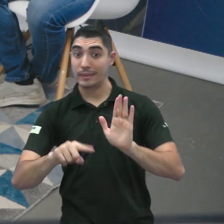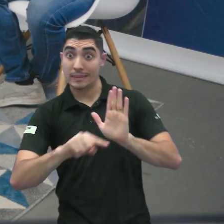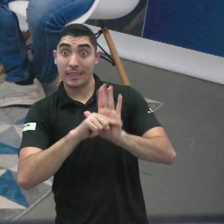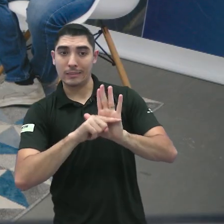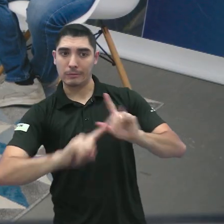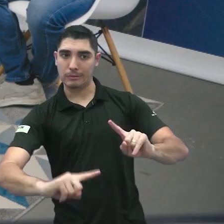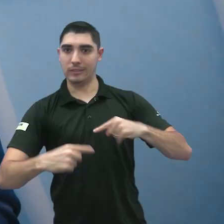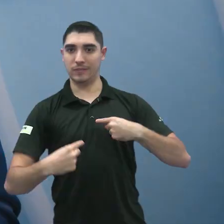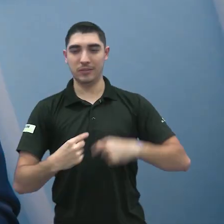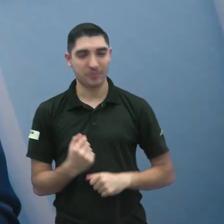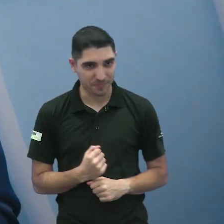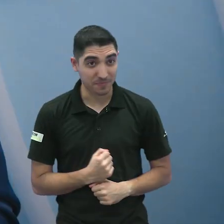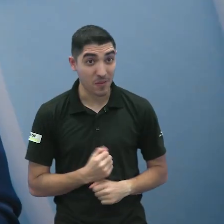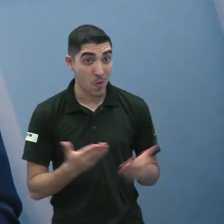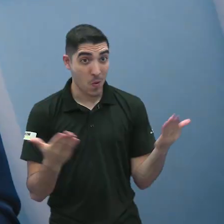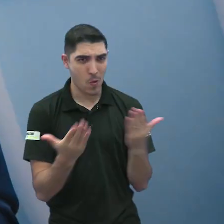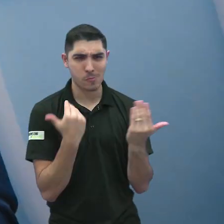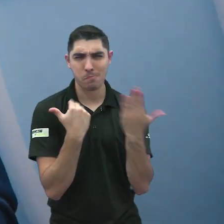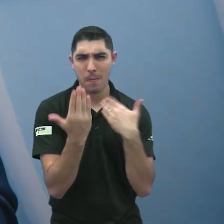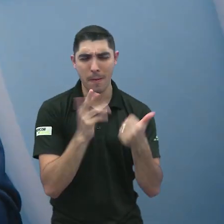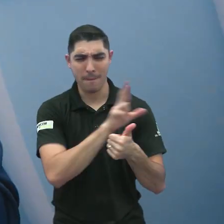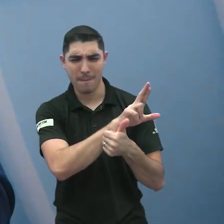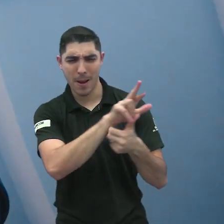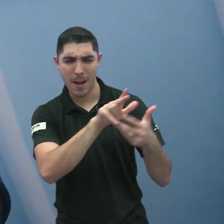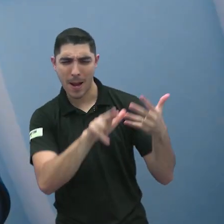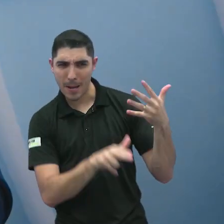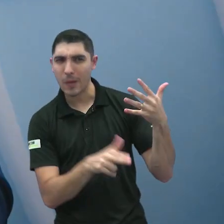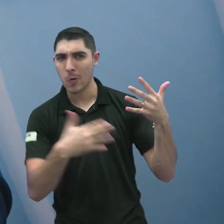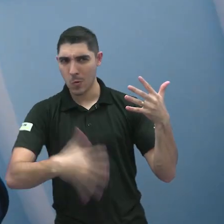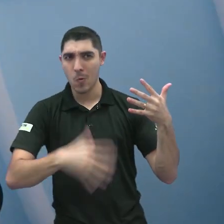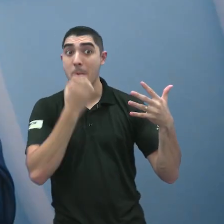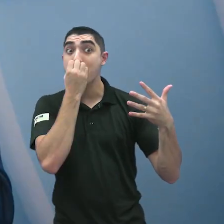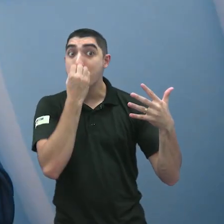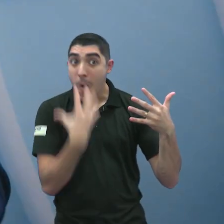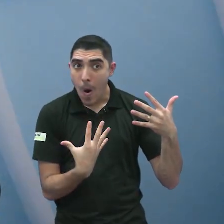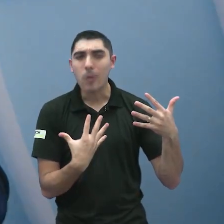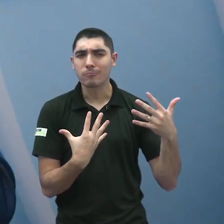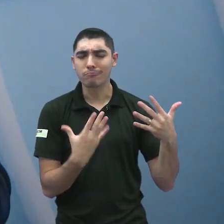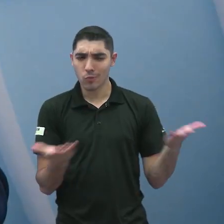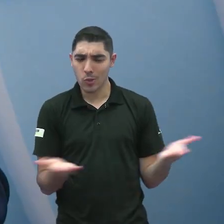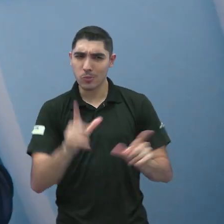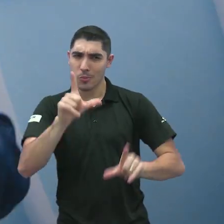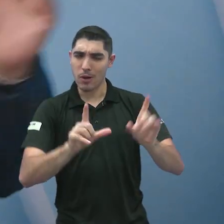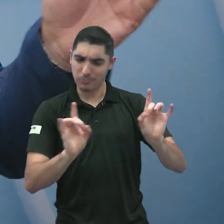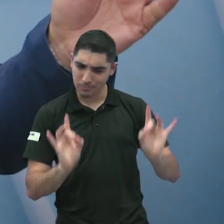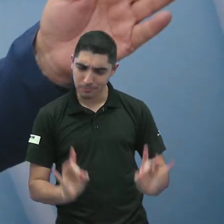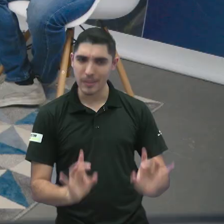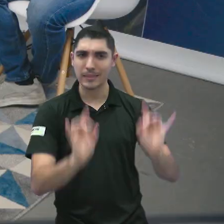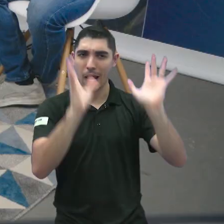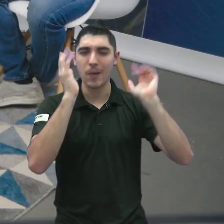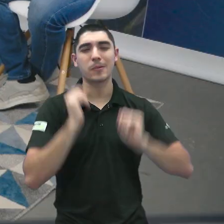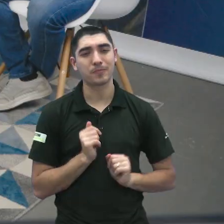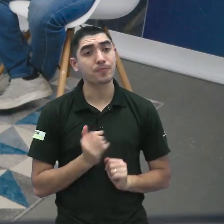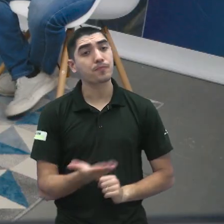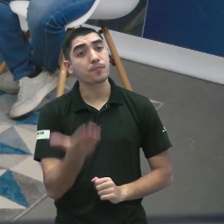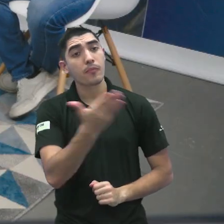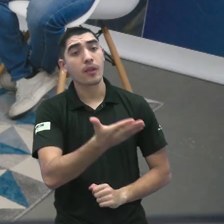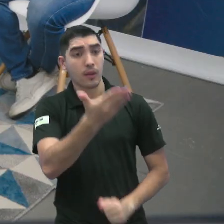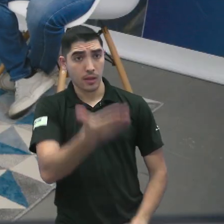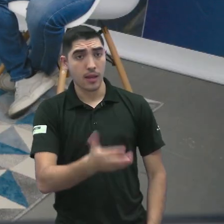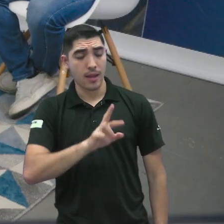Olha, tem muito papo bom hoje aqui para a gente debater no programa de hoje, que está para lá especial. Renato, eu quero começar por